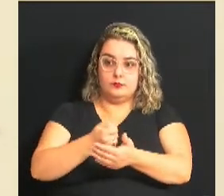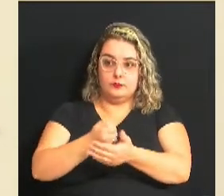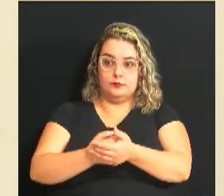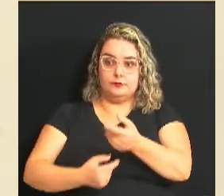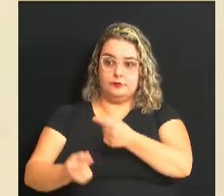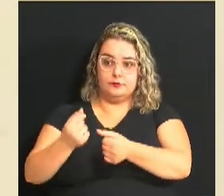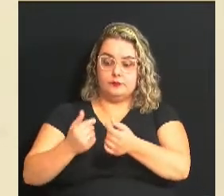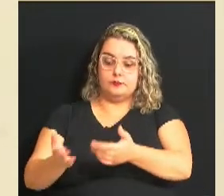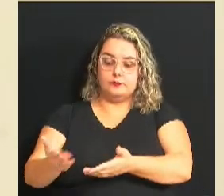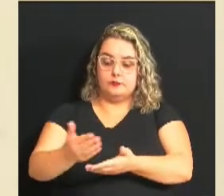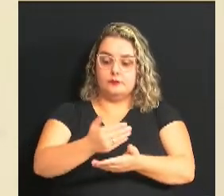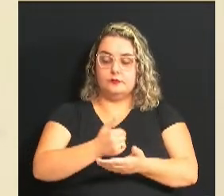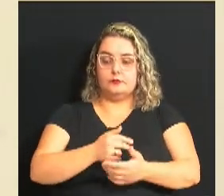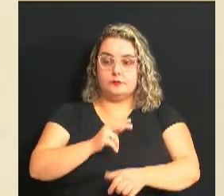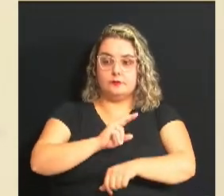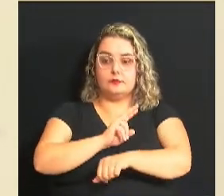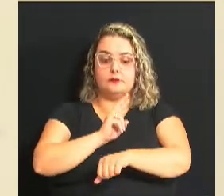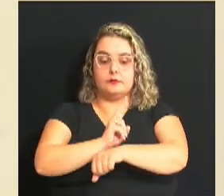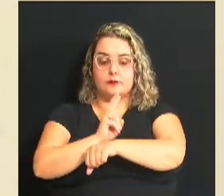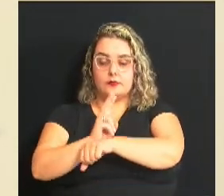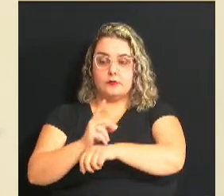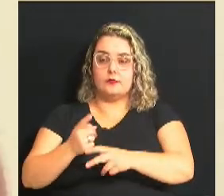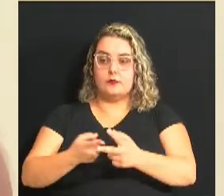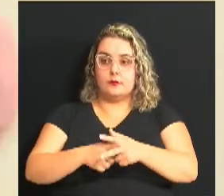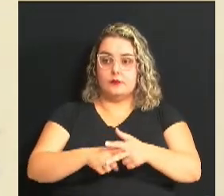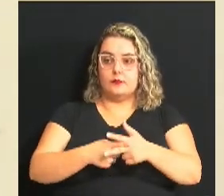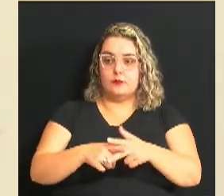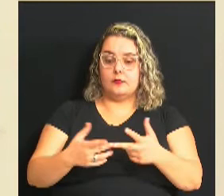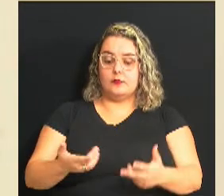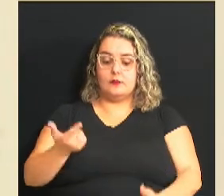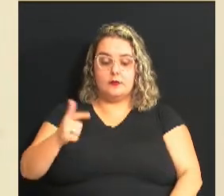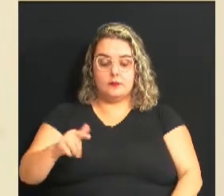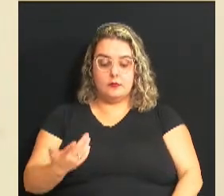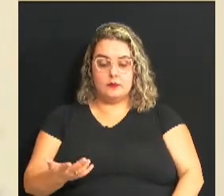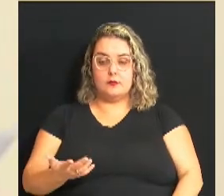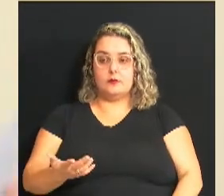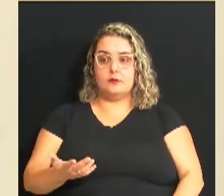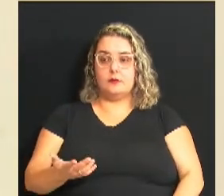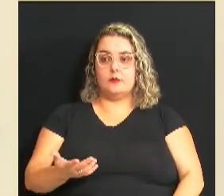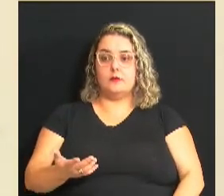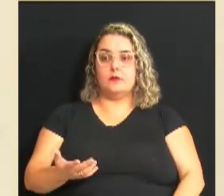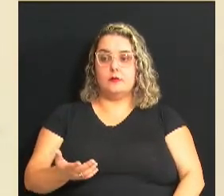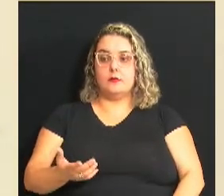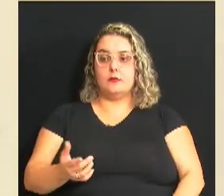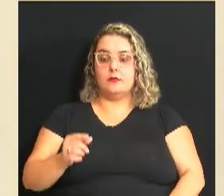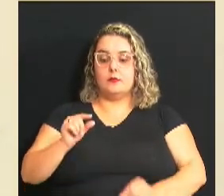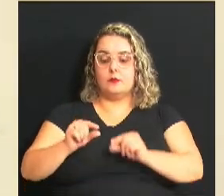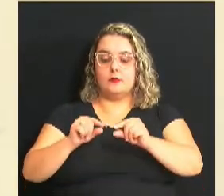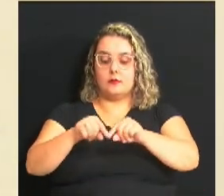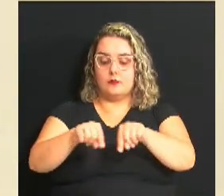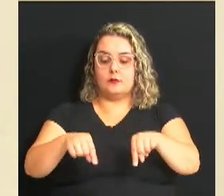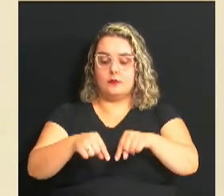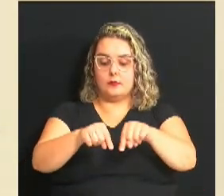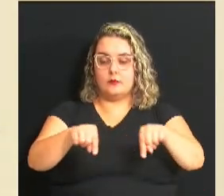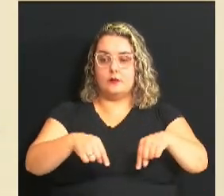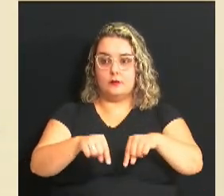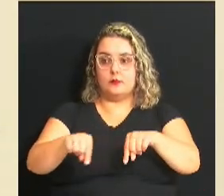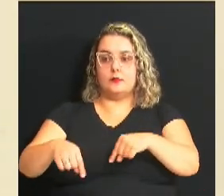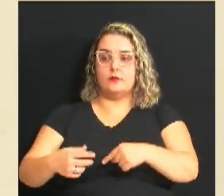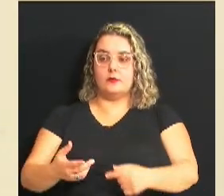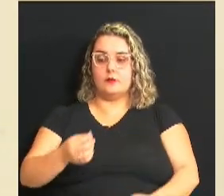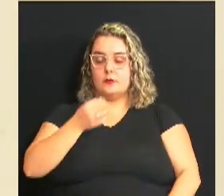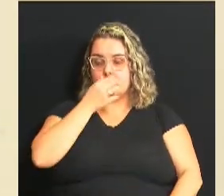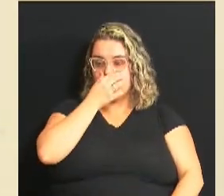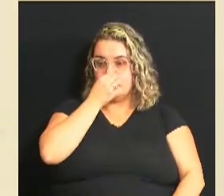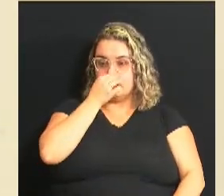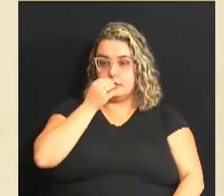de manutenção, que garanta recursos para manter em pé as pequenas salas de de teatro